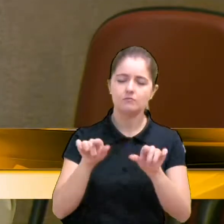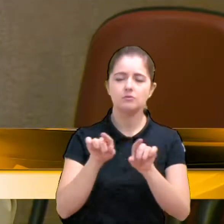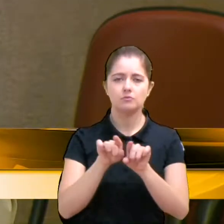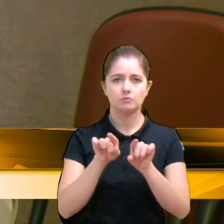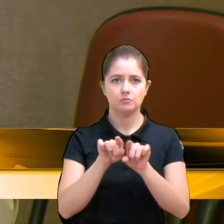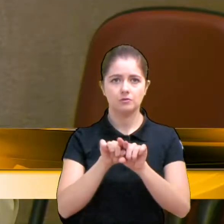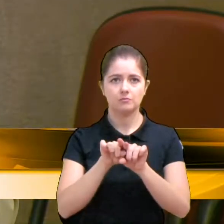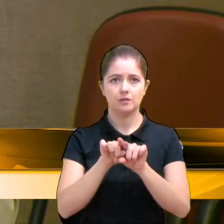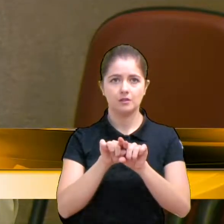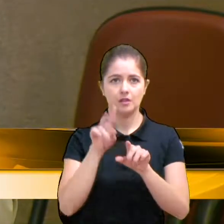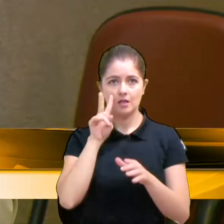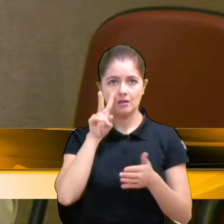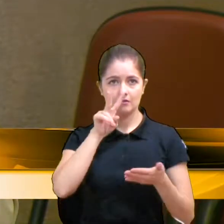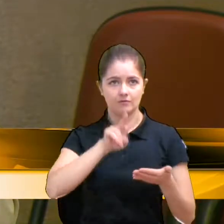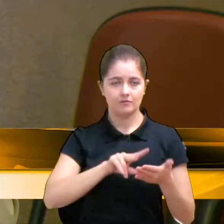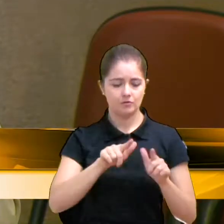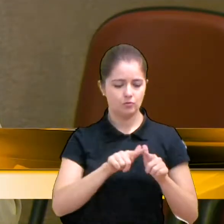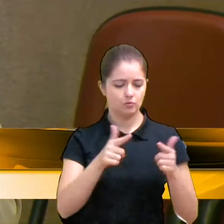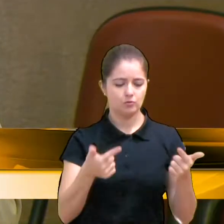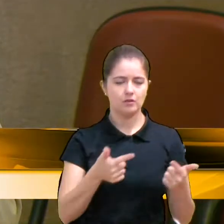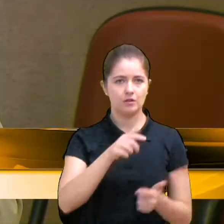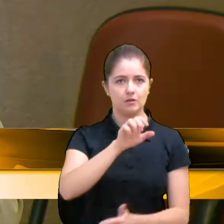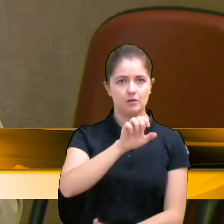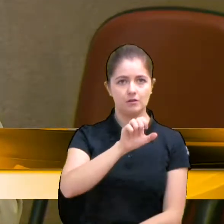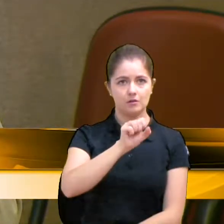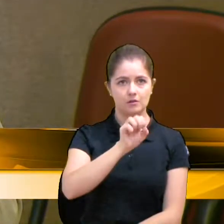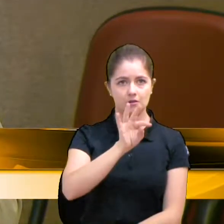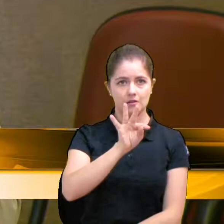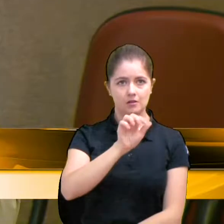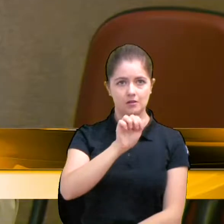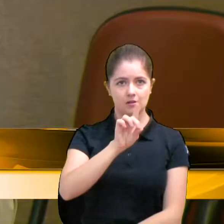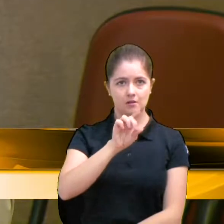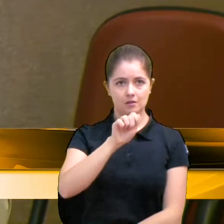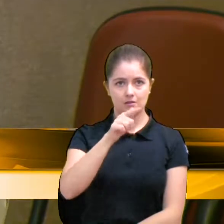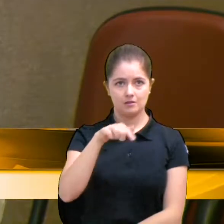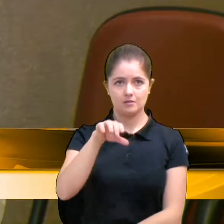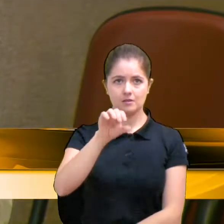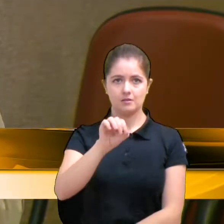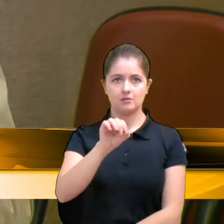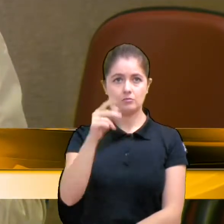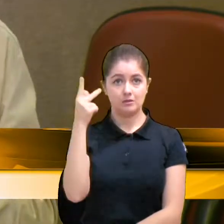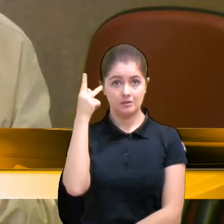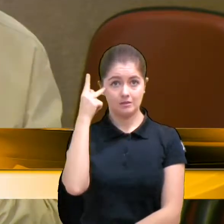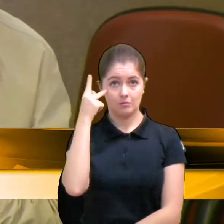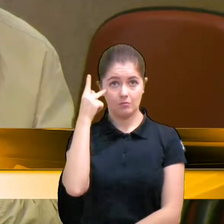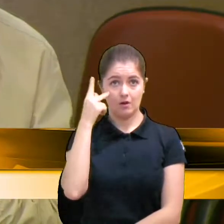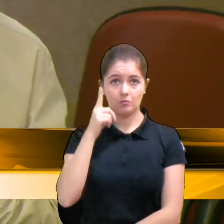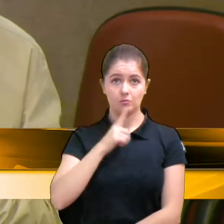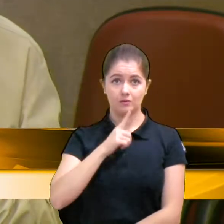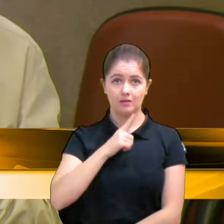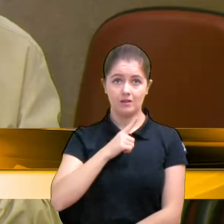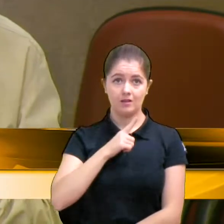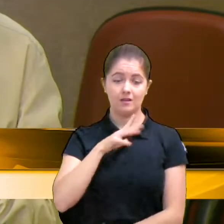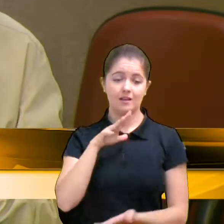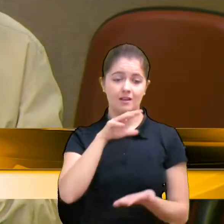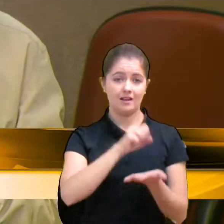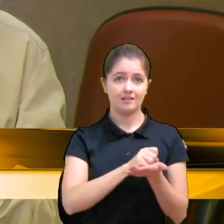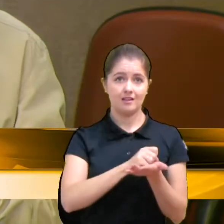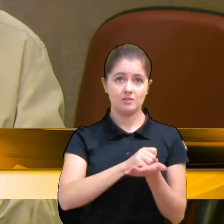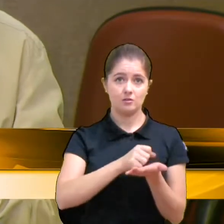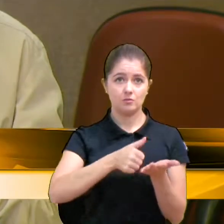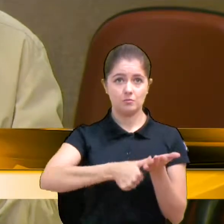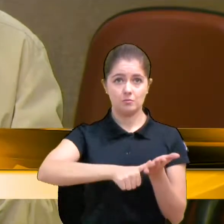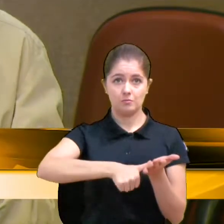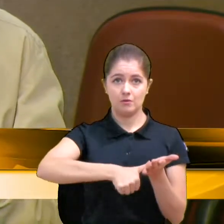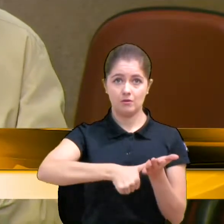no Estadão de São Paulo, aonde o cadastro biométrico detectou 25